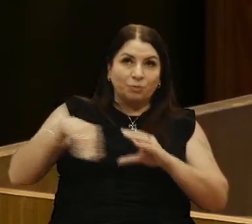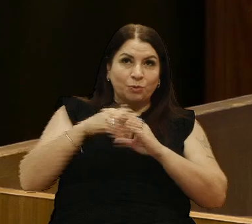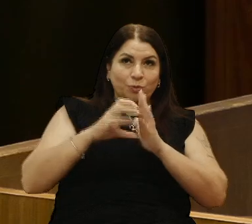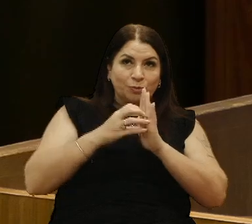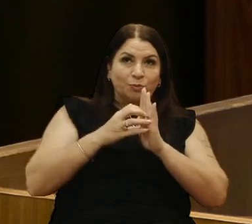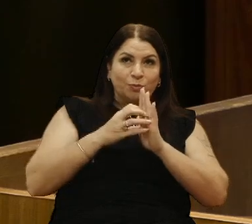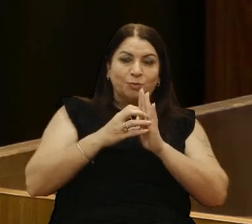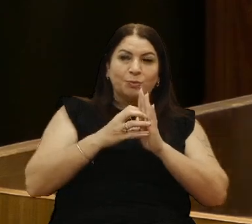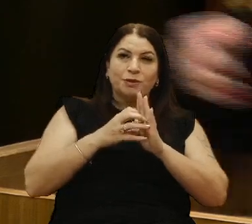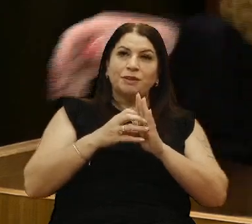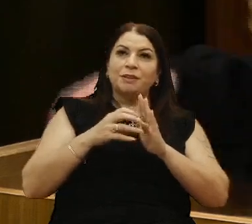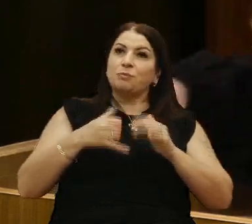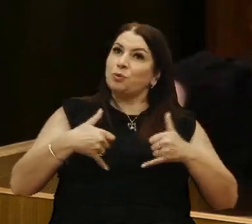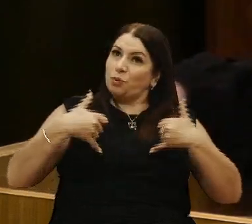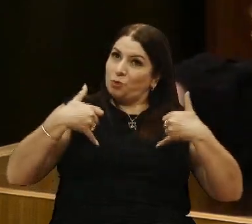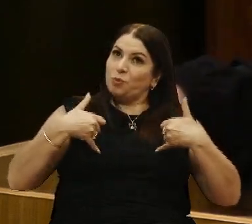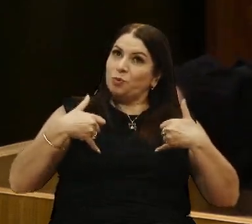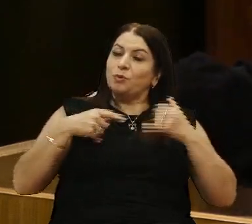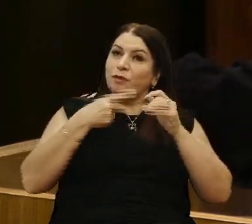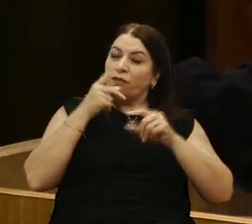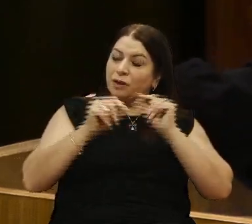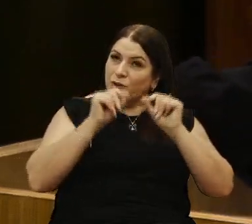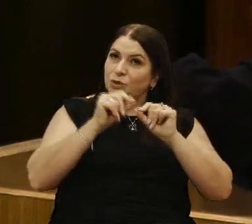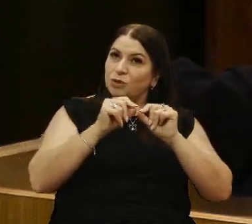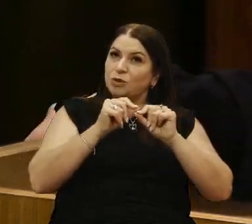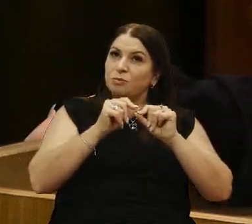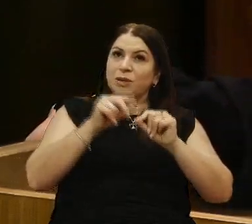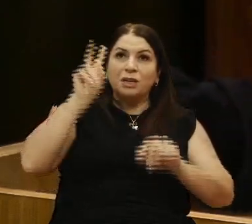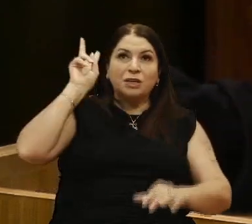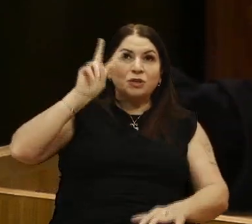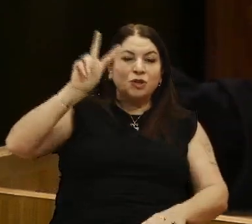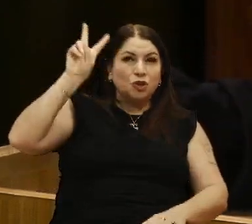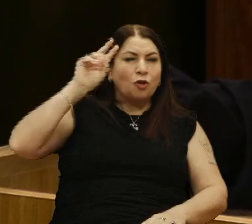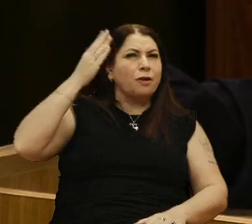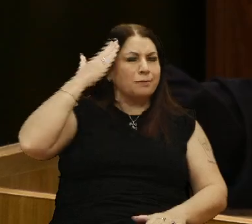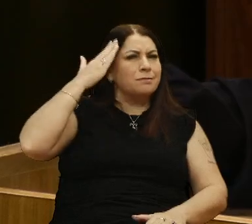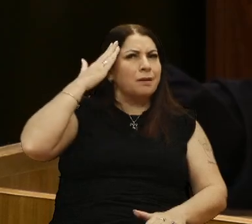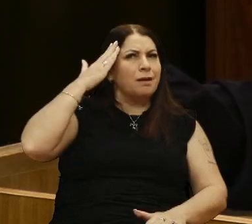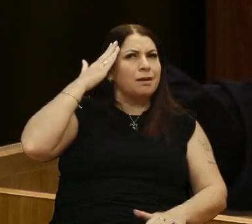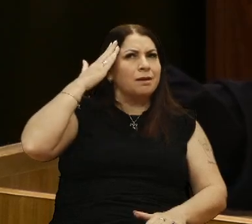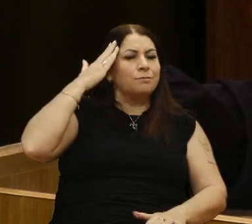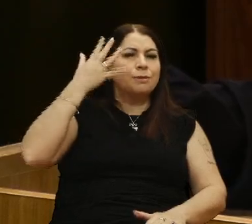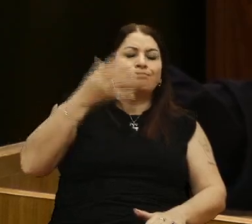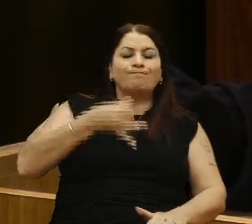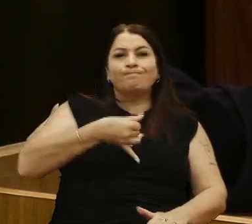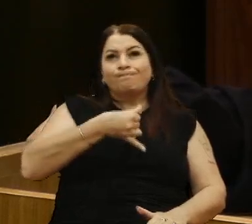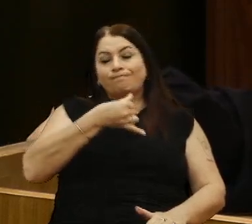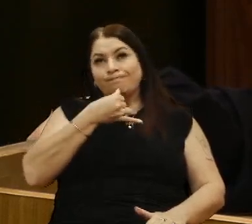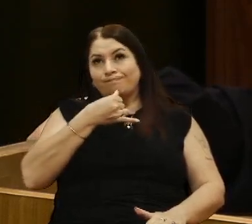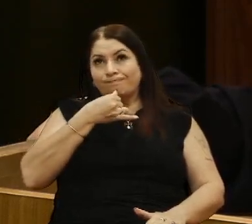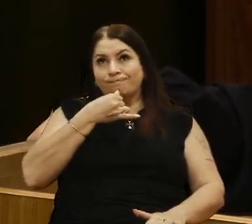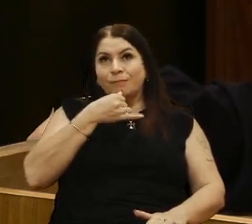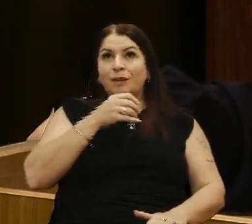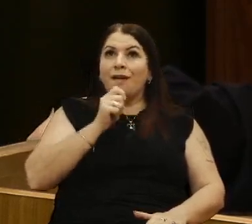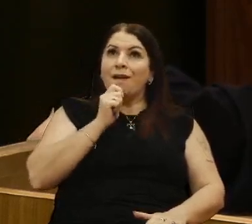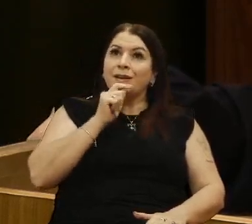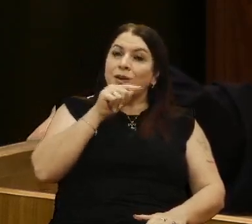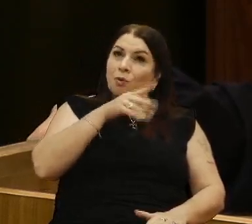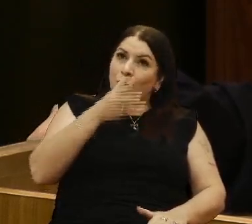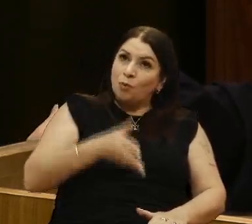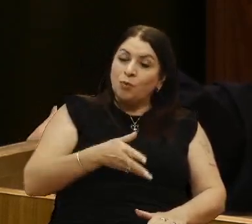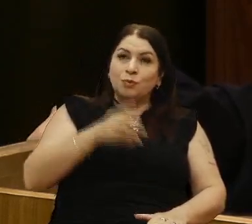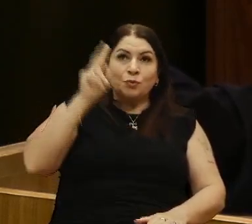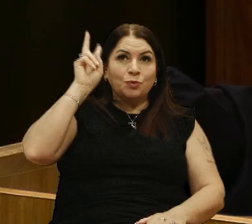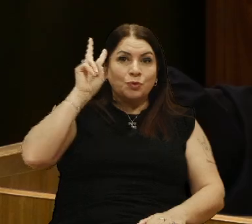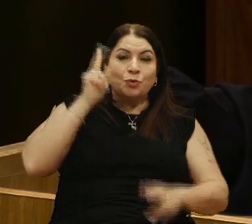com muito orgulho, que tratam sobre a questão da história e sabem como, infelizmente, ainda hoje, a